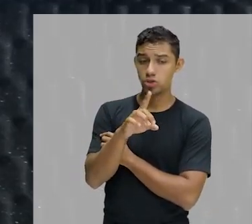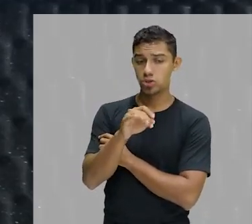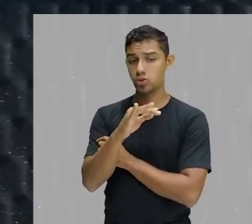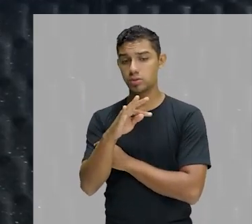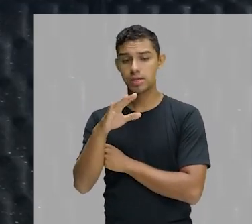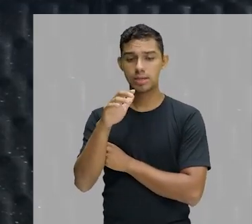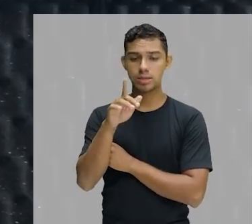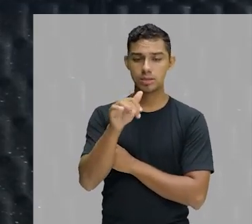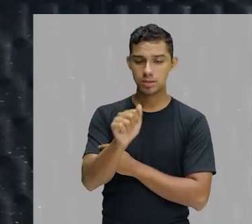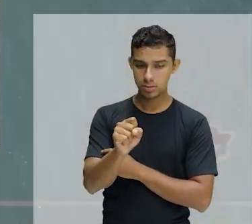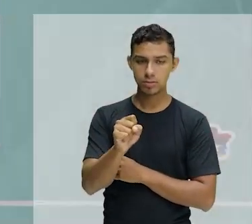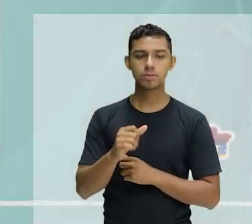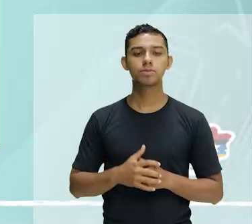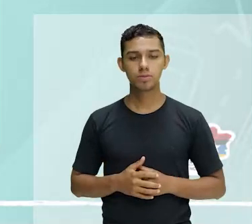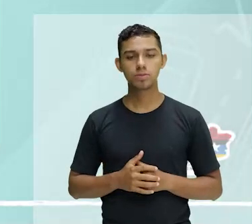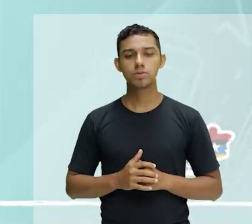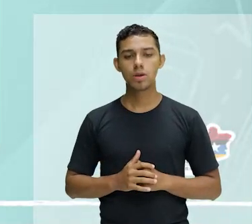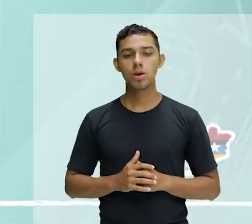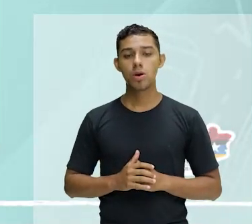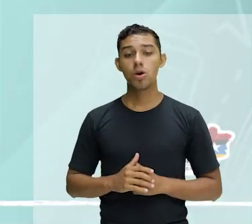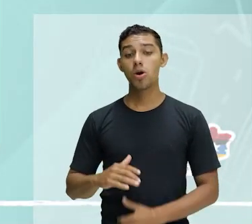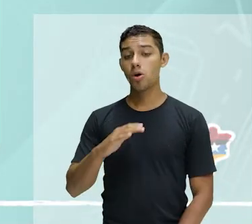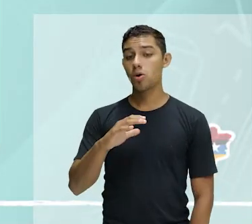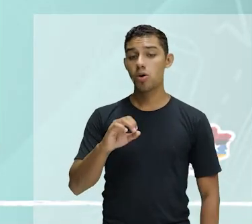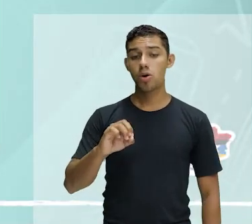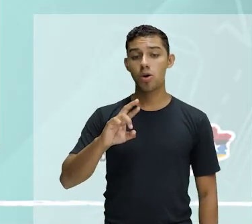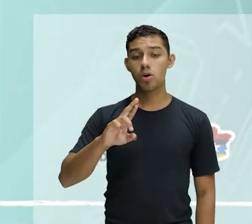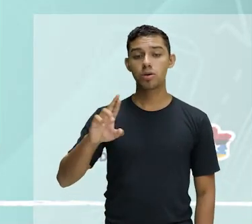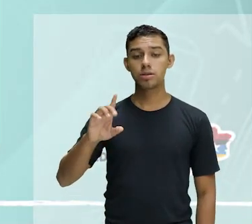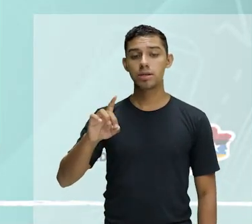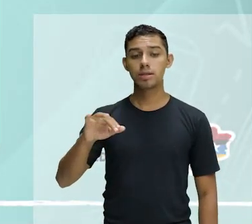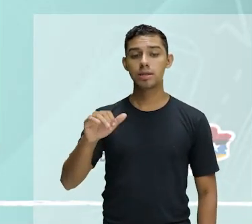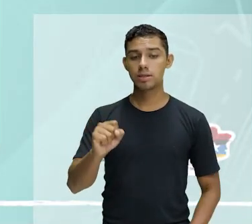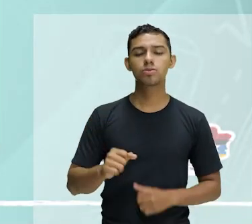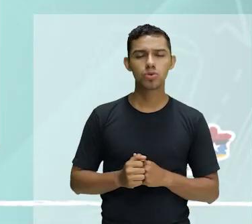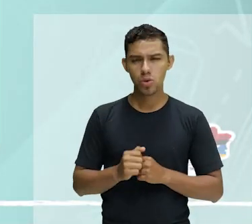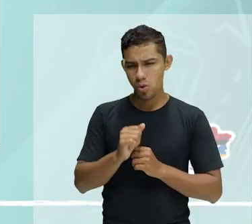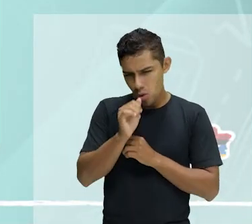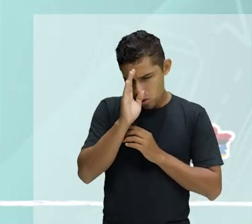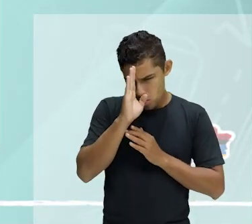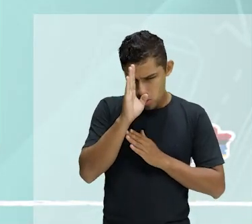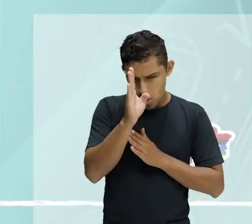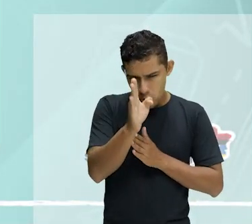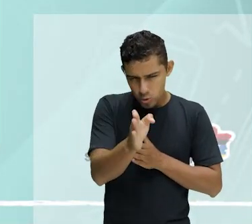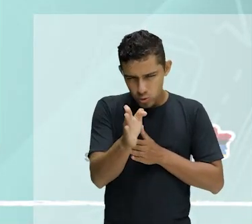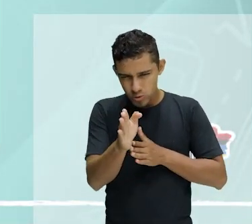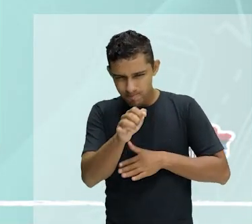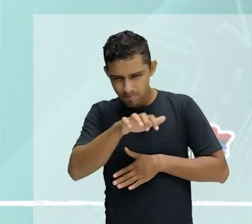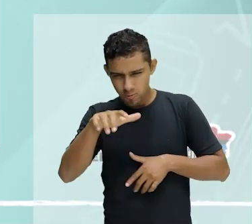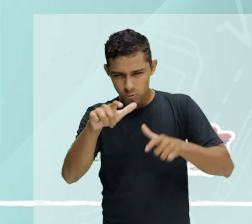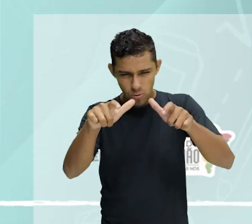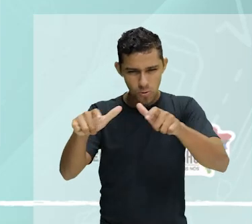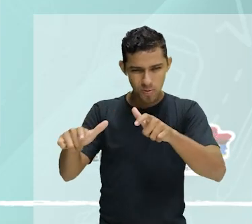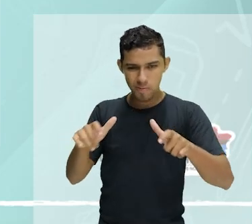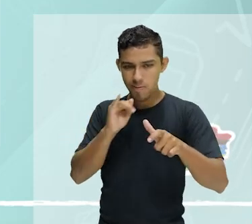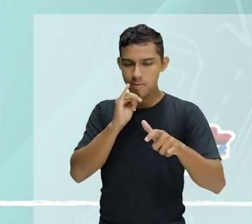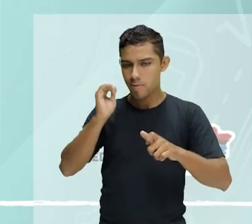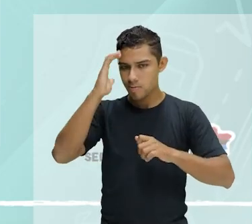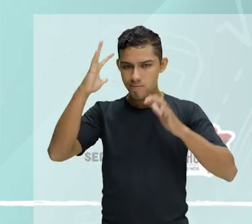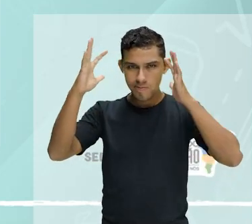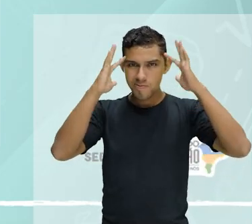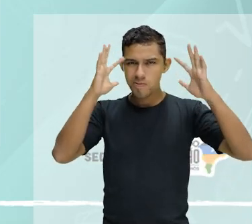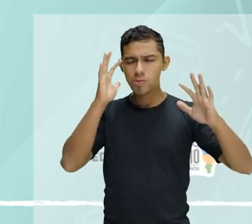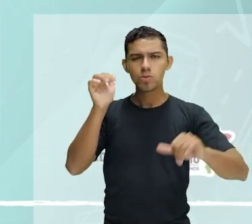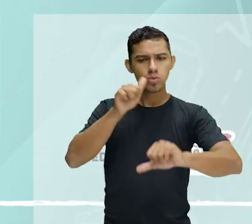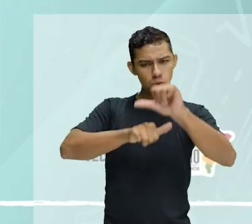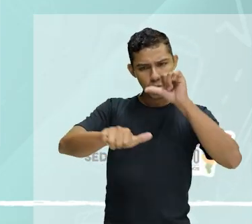certo? Capacidades físicas coordenadas. Está aqui a primeira, orientação espacial. Capacidade de determinar